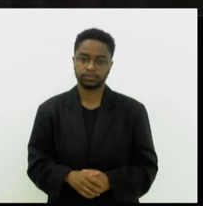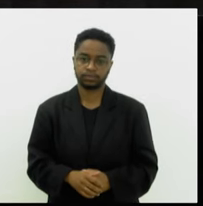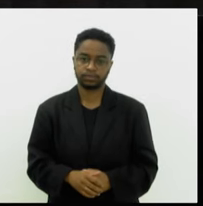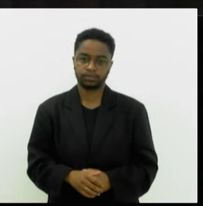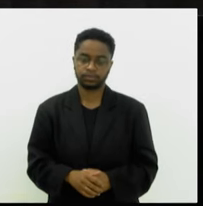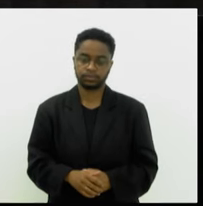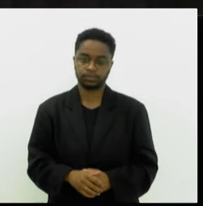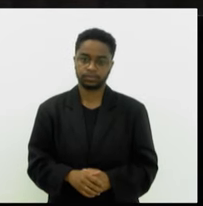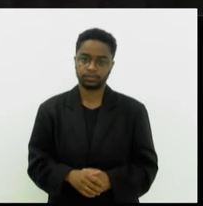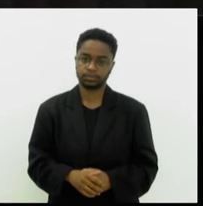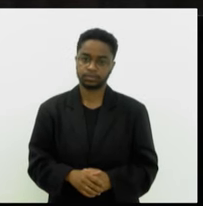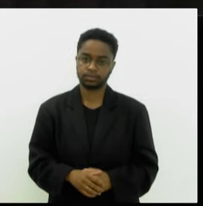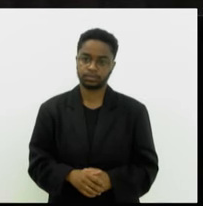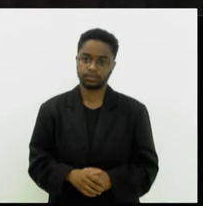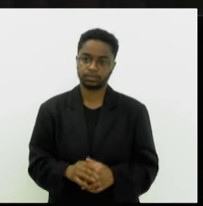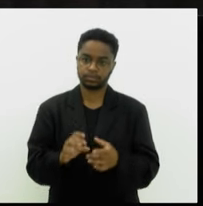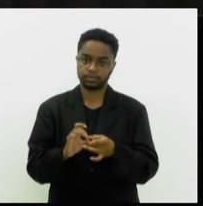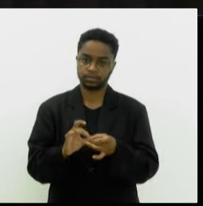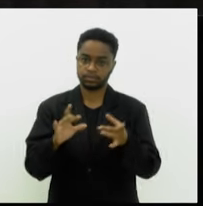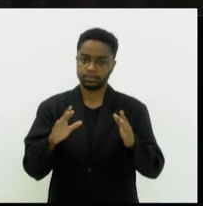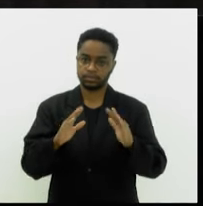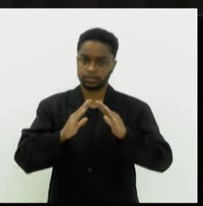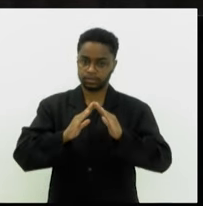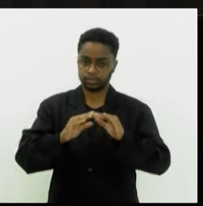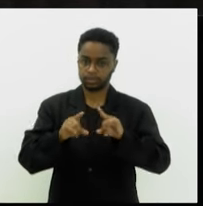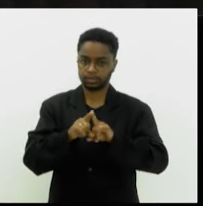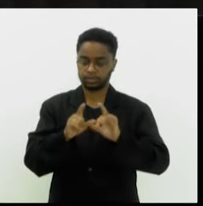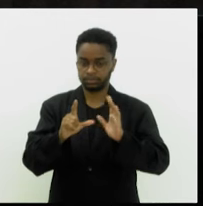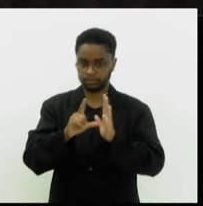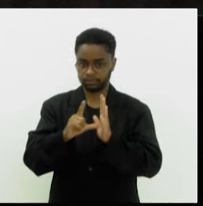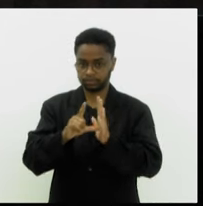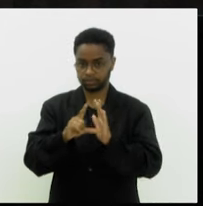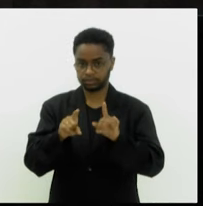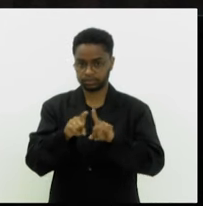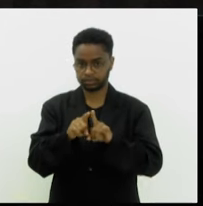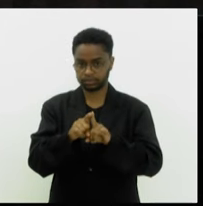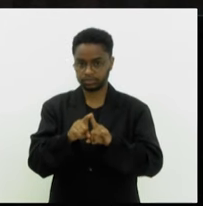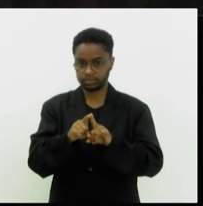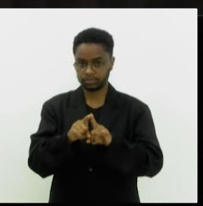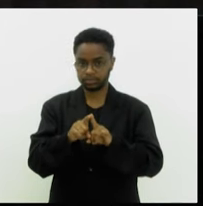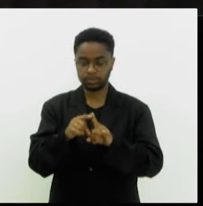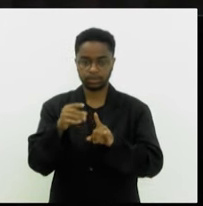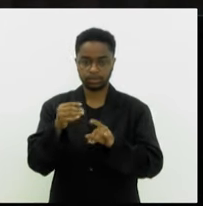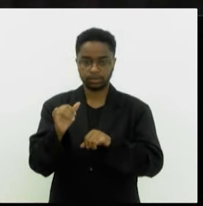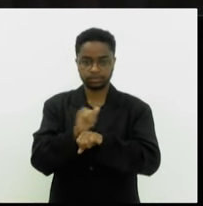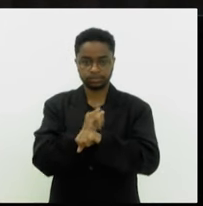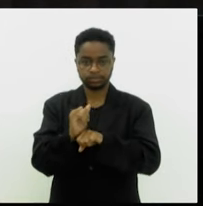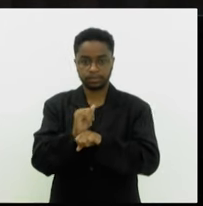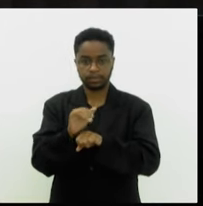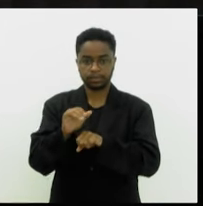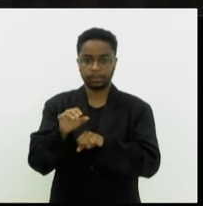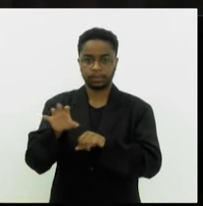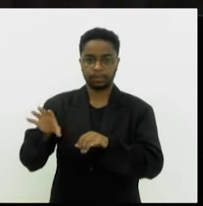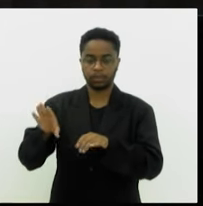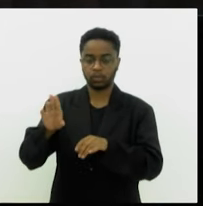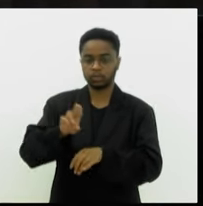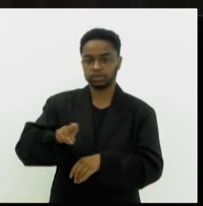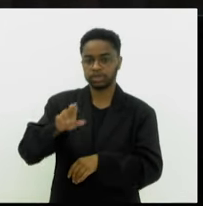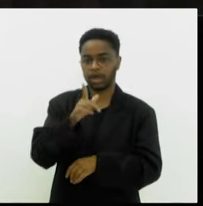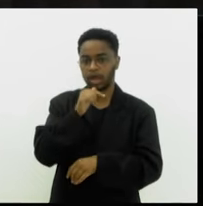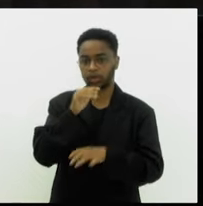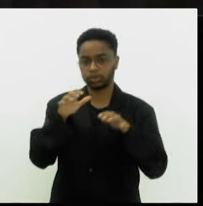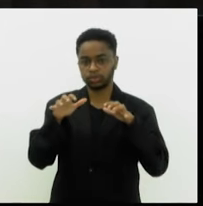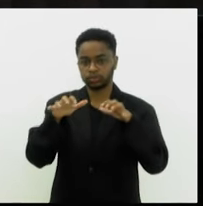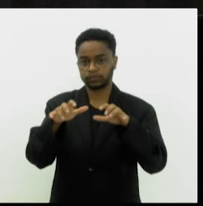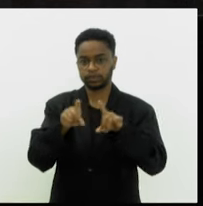prover os imóveis residenciais e comerciais de dispositivo para captação de água da chuva e dar outras